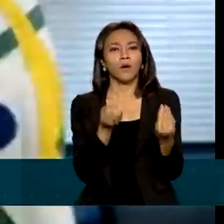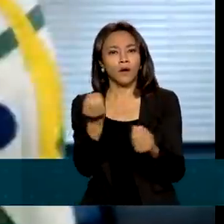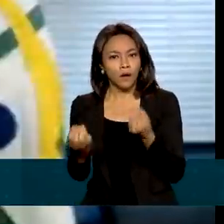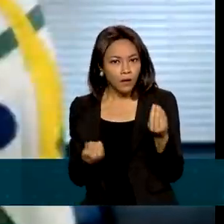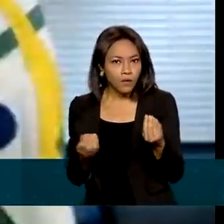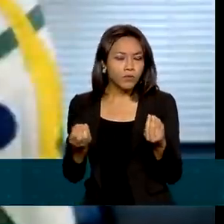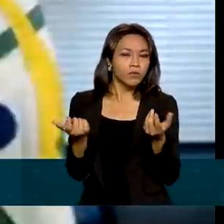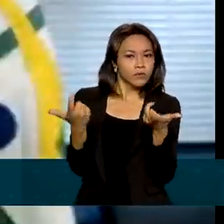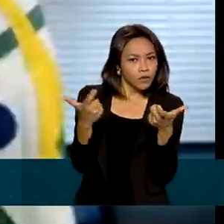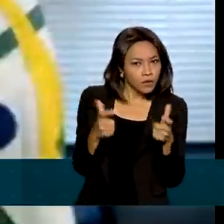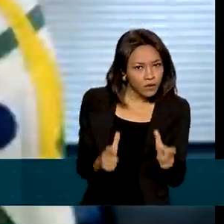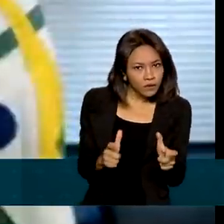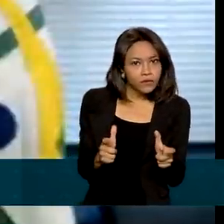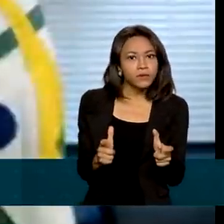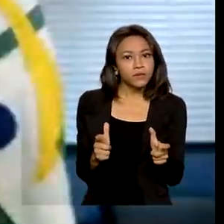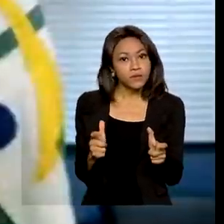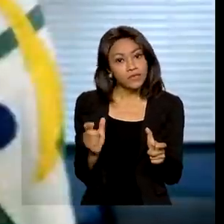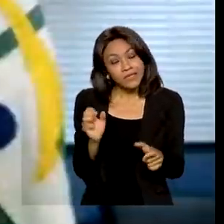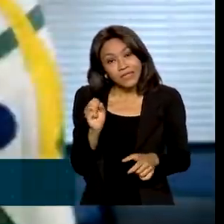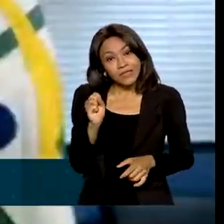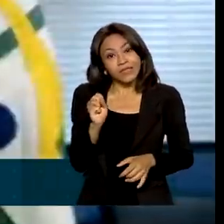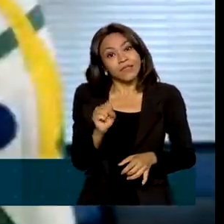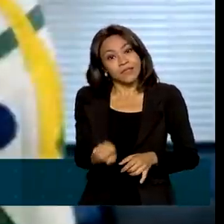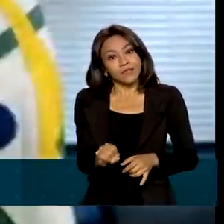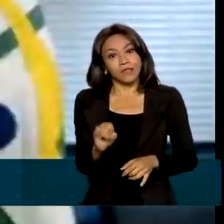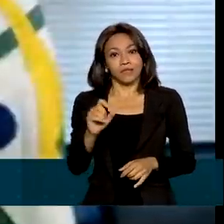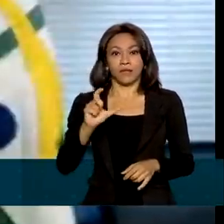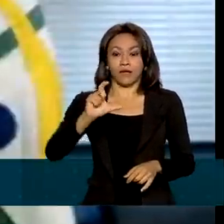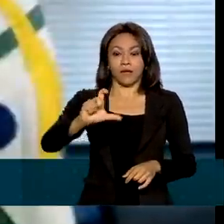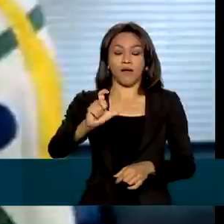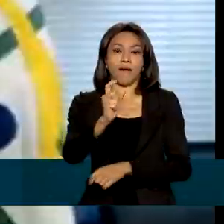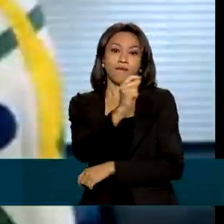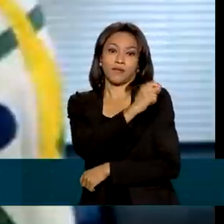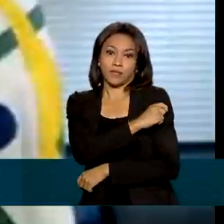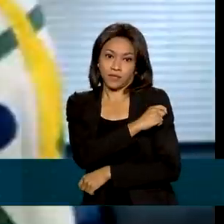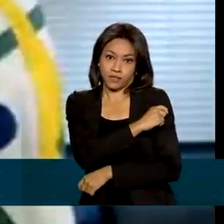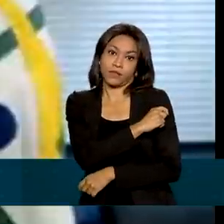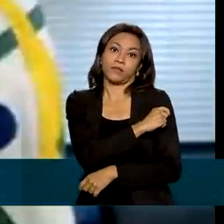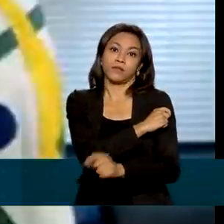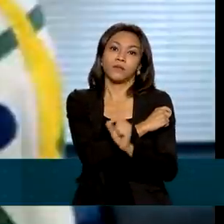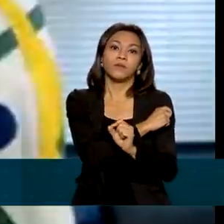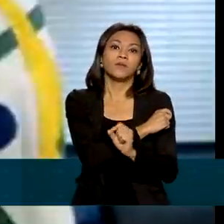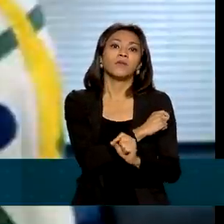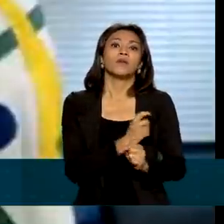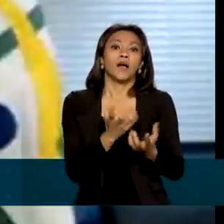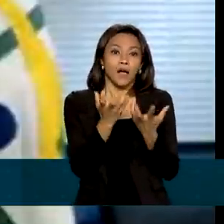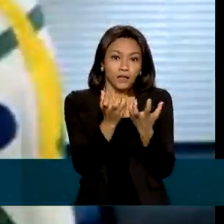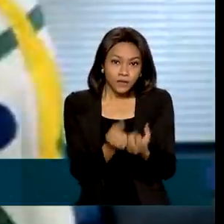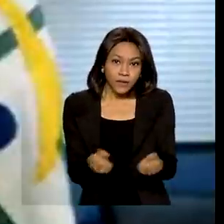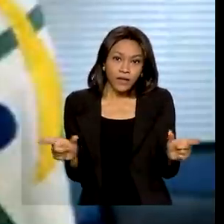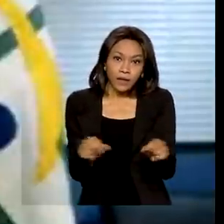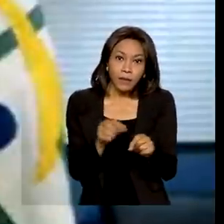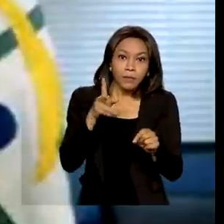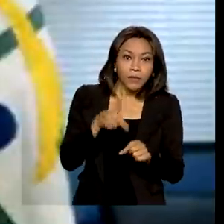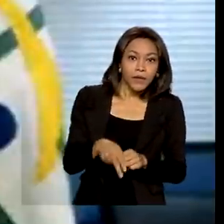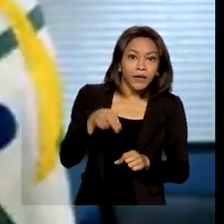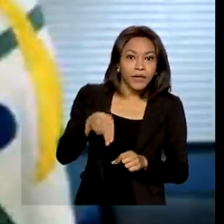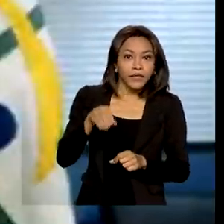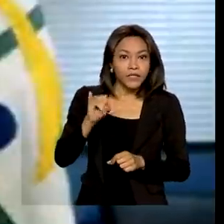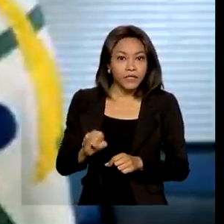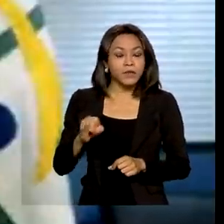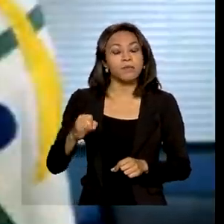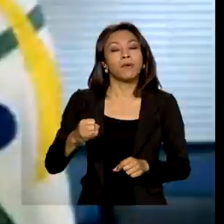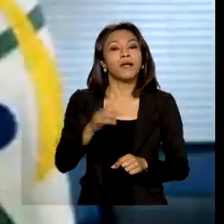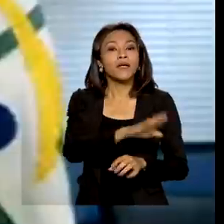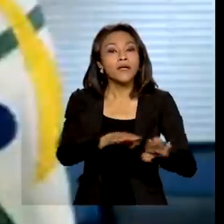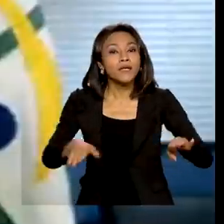onde e se a vacina se dará adotada pelo Penny para crianças acima